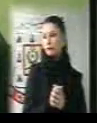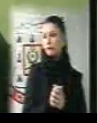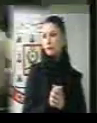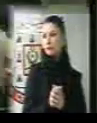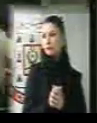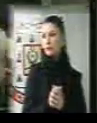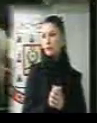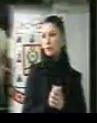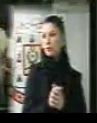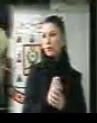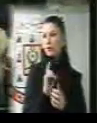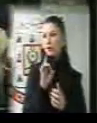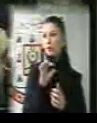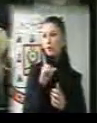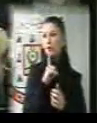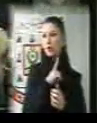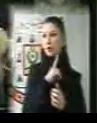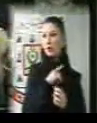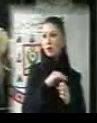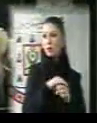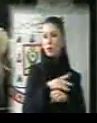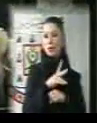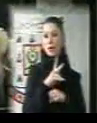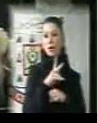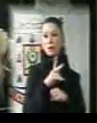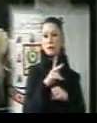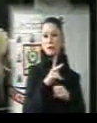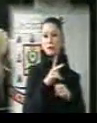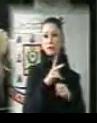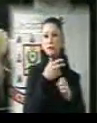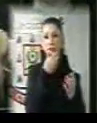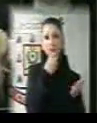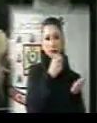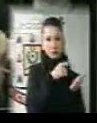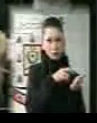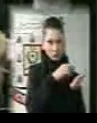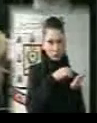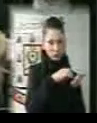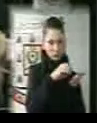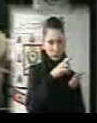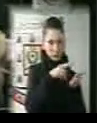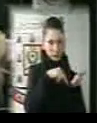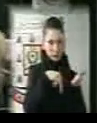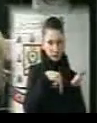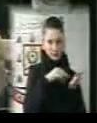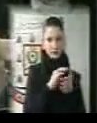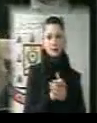Só tem mais duas justificativas que o secretário vai ler agora nesse momento, por favor.